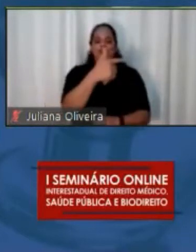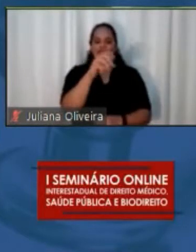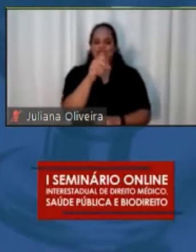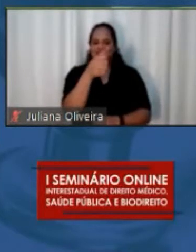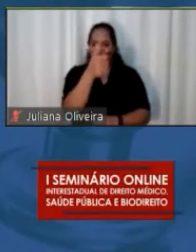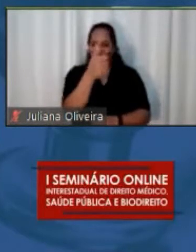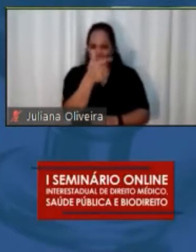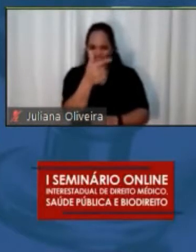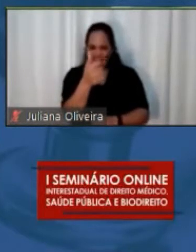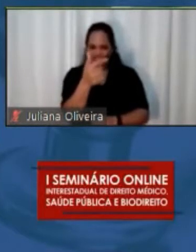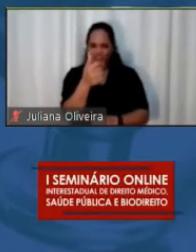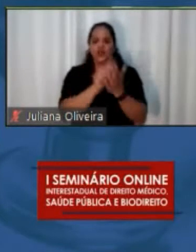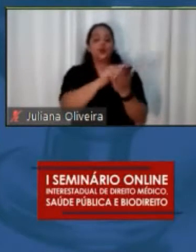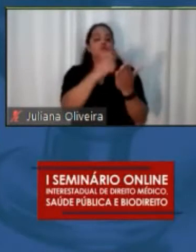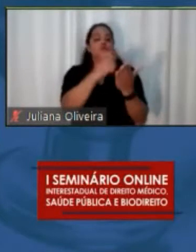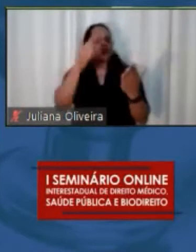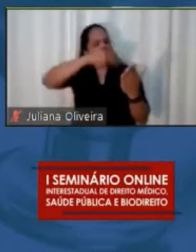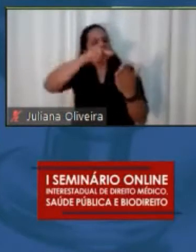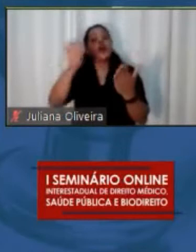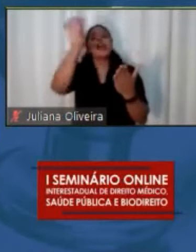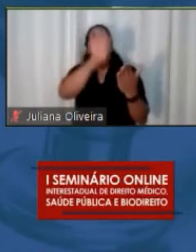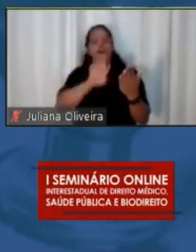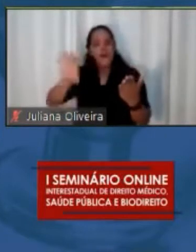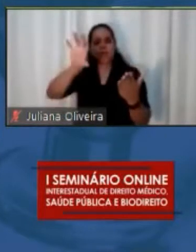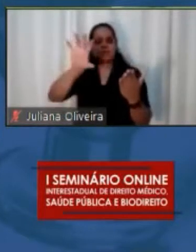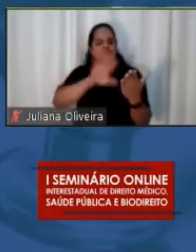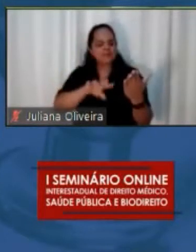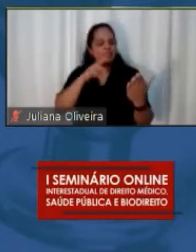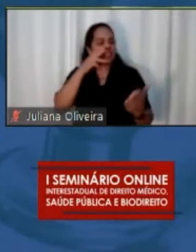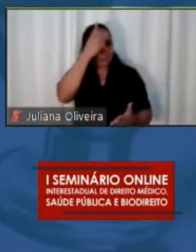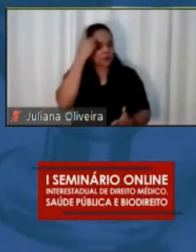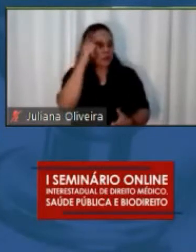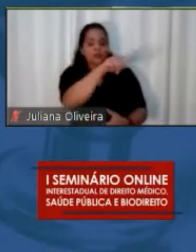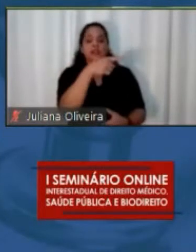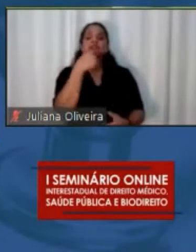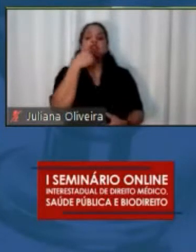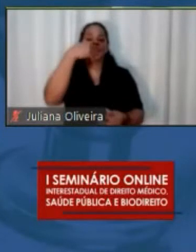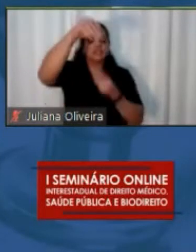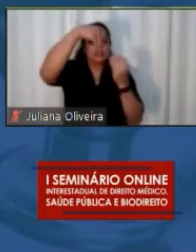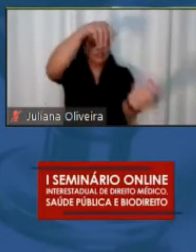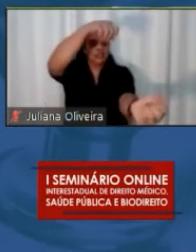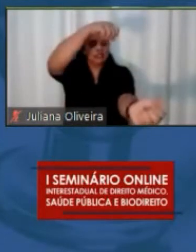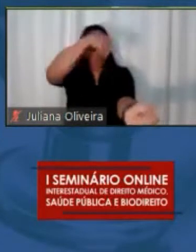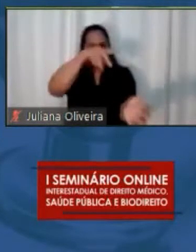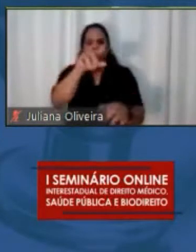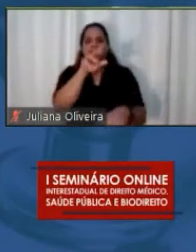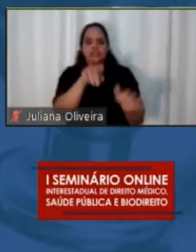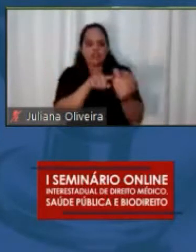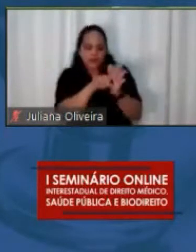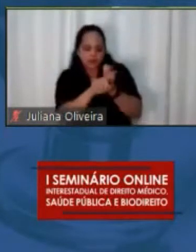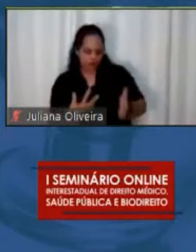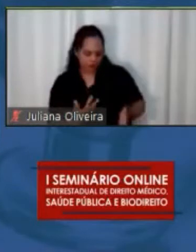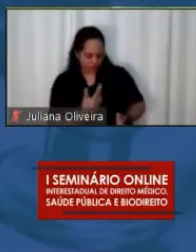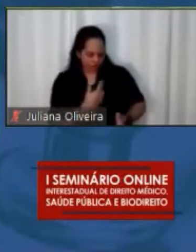Cardiotorácica, em que eles avaliaram pacientes que já tinham sido operados no período de aproximadamente 10 anos, pacientes de